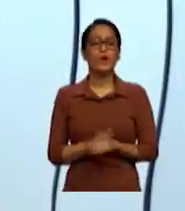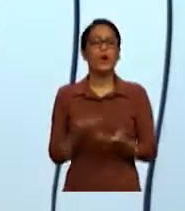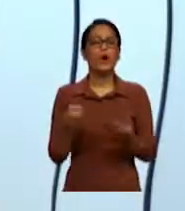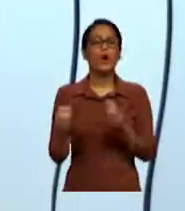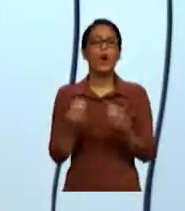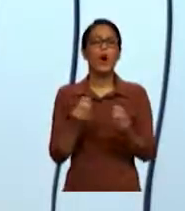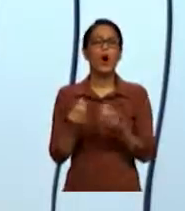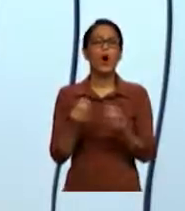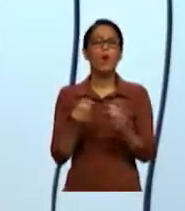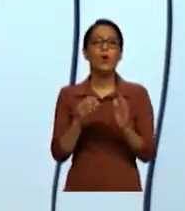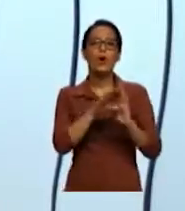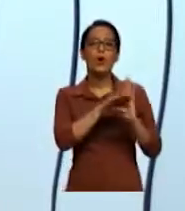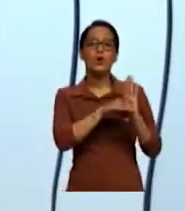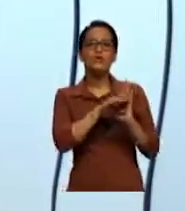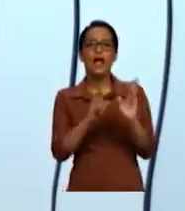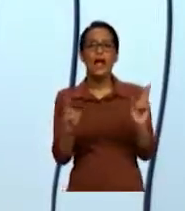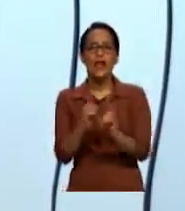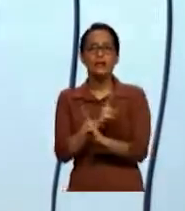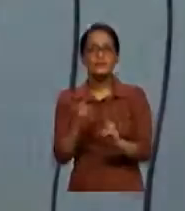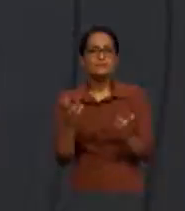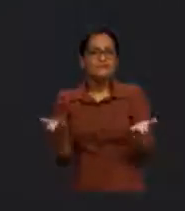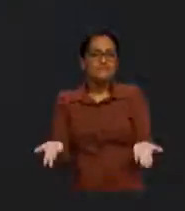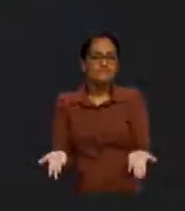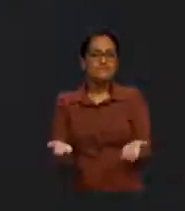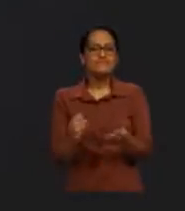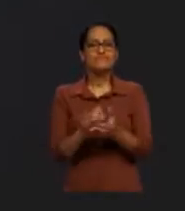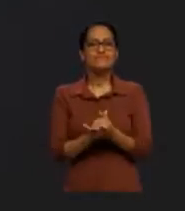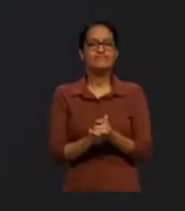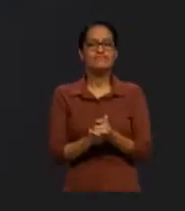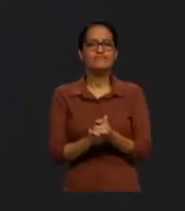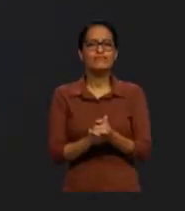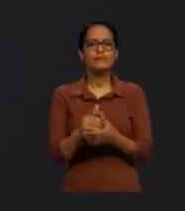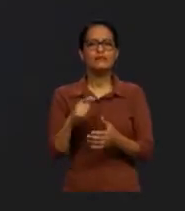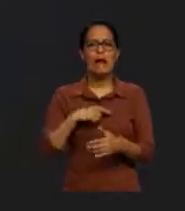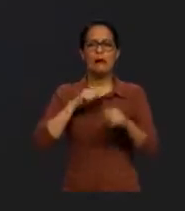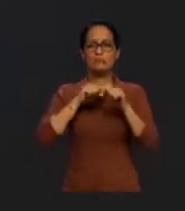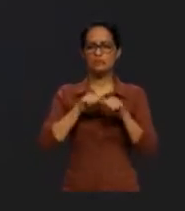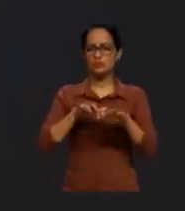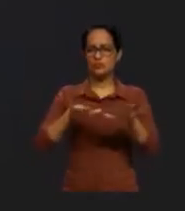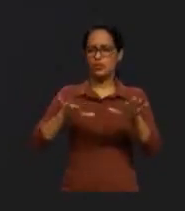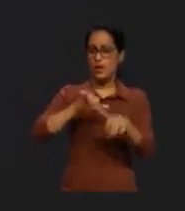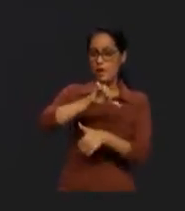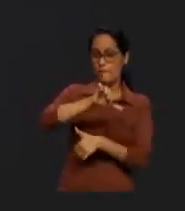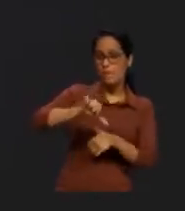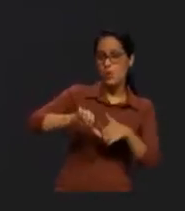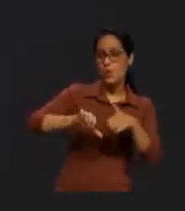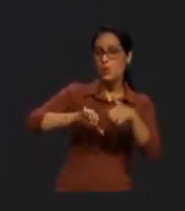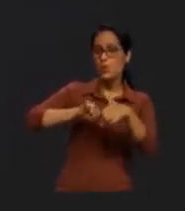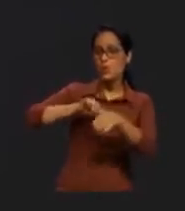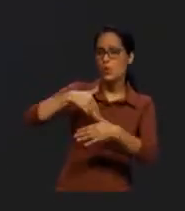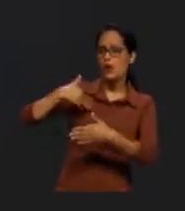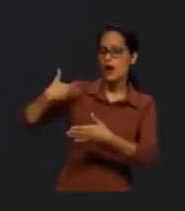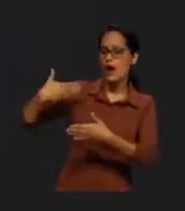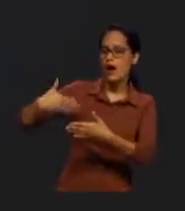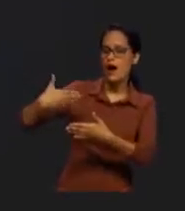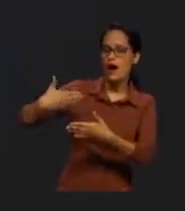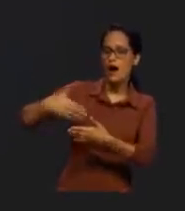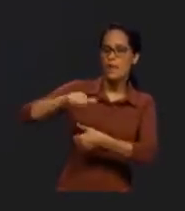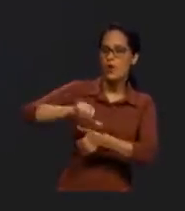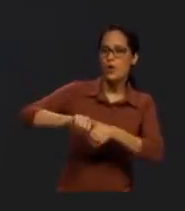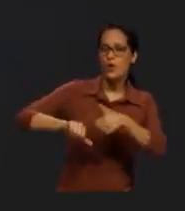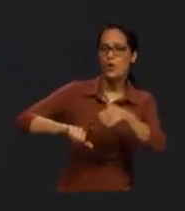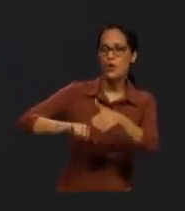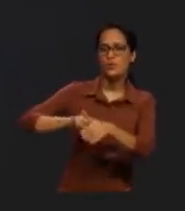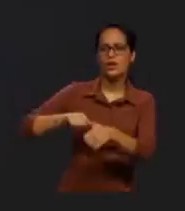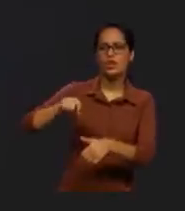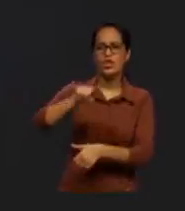o conceito de saúde, gente, ela vai ser bem difusa e vai mudar ao longo da história. A gente sabe que na